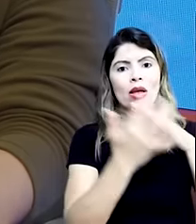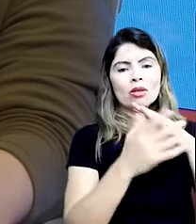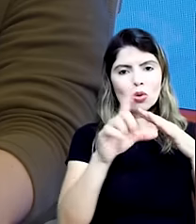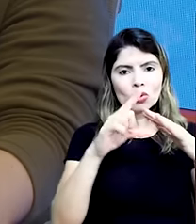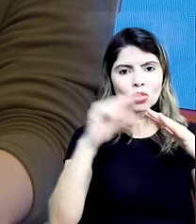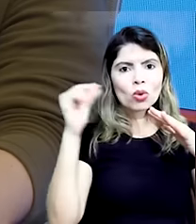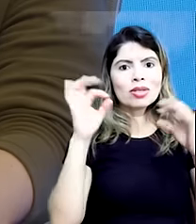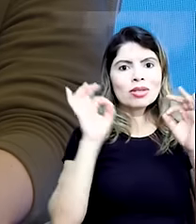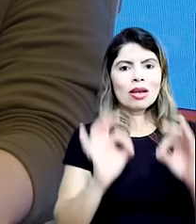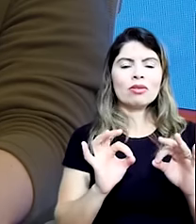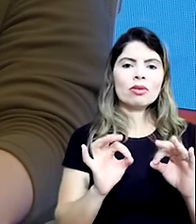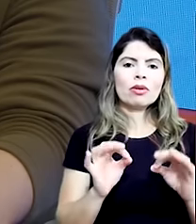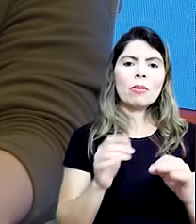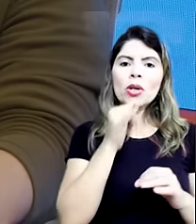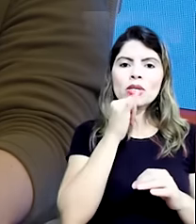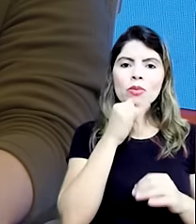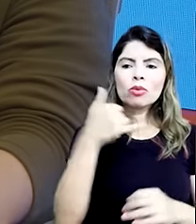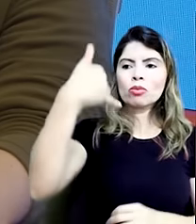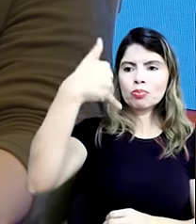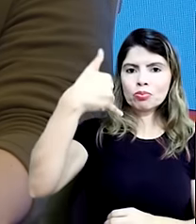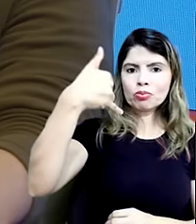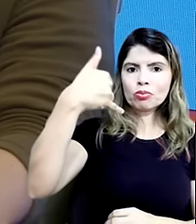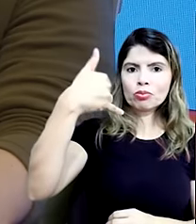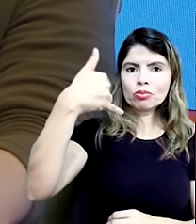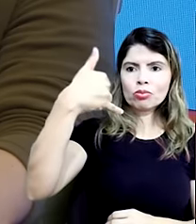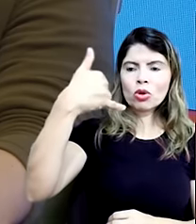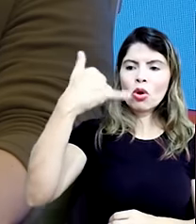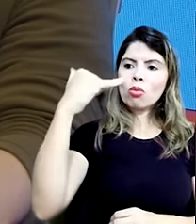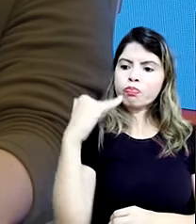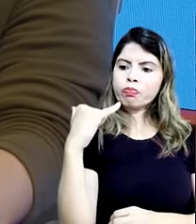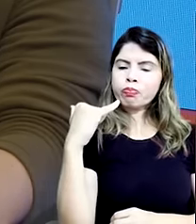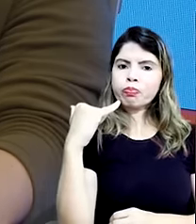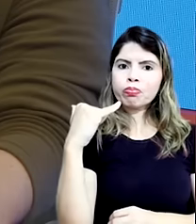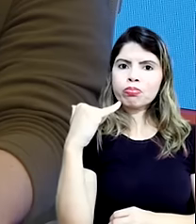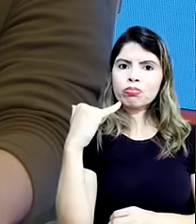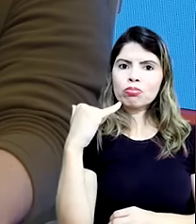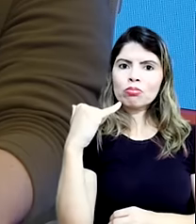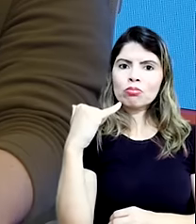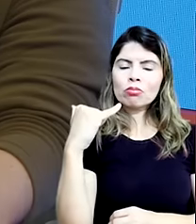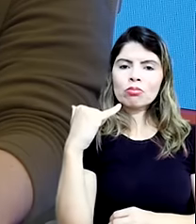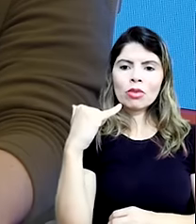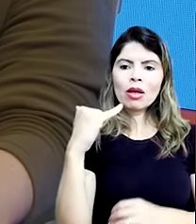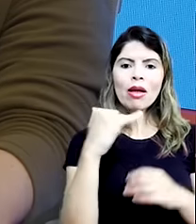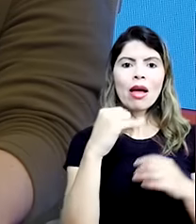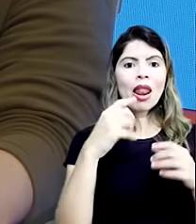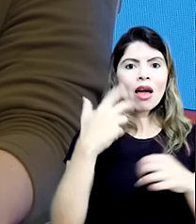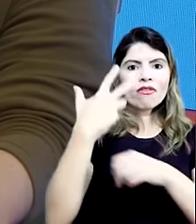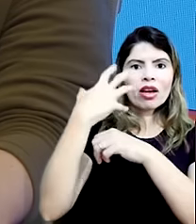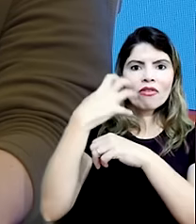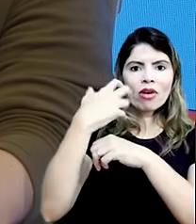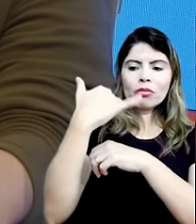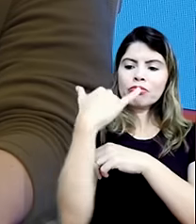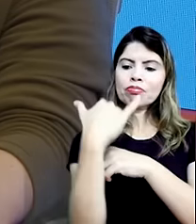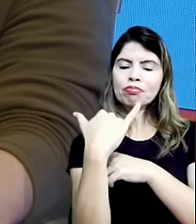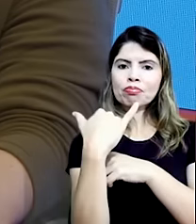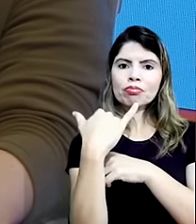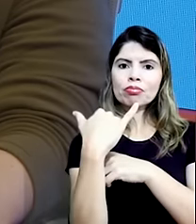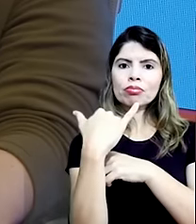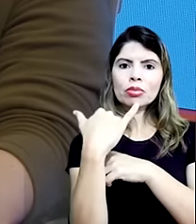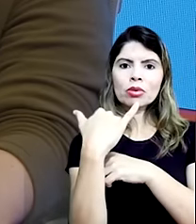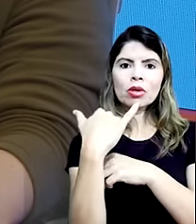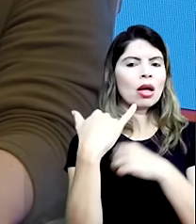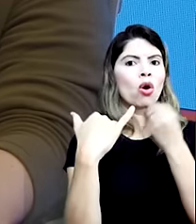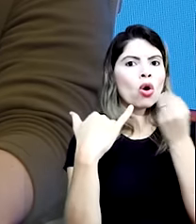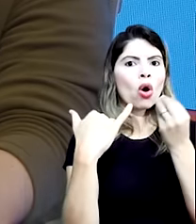na na horizontal o vídeo às vezes é muito bom aí ela vai lá e coloca no Rio só que aí na hora que ela vai colocar gente não dá aquilo L é formato tela cheia